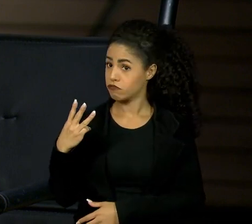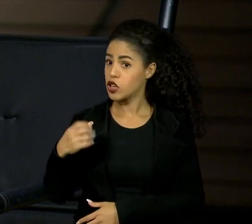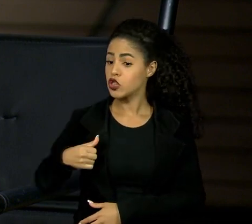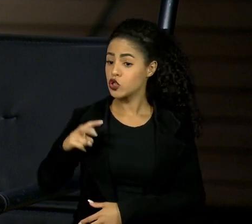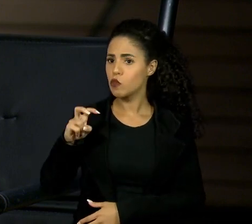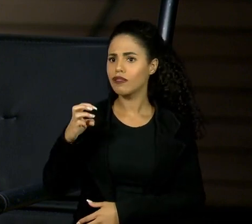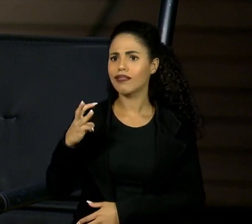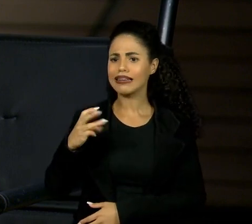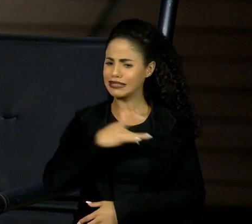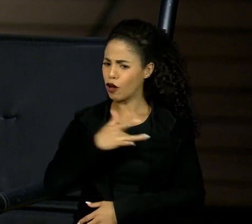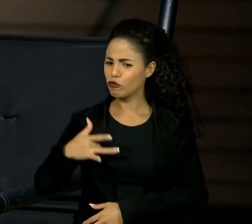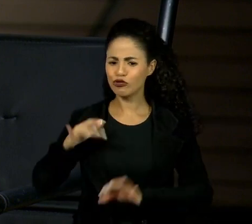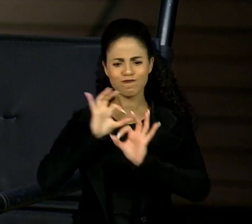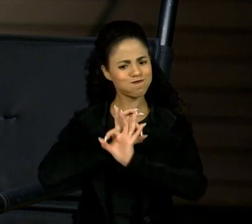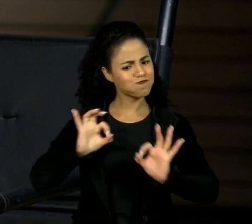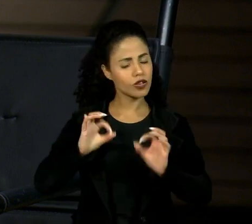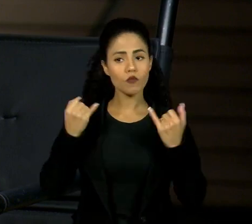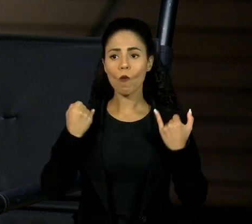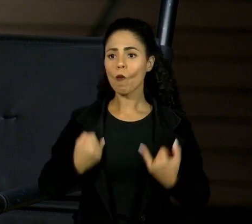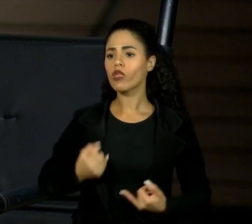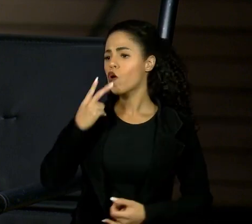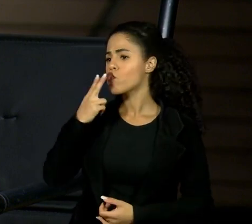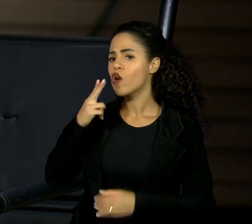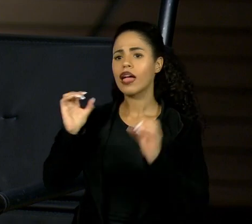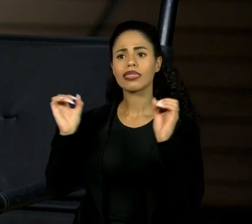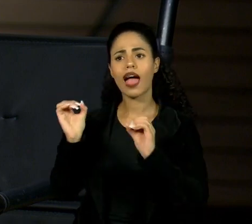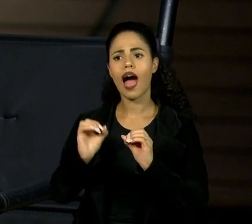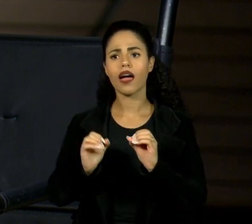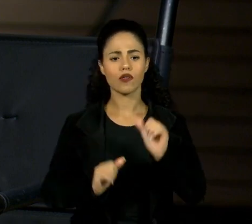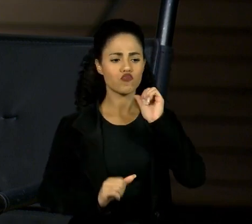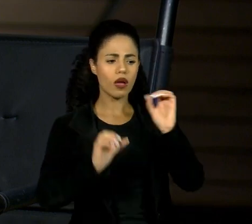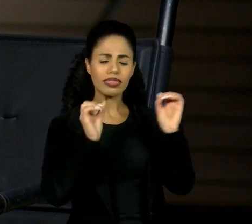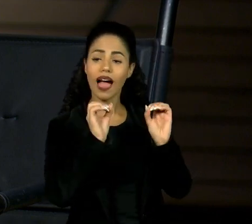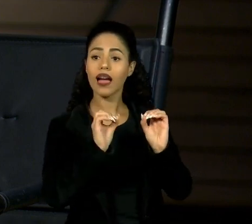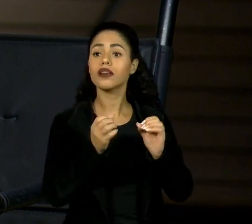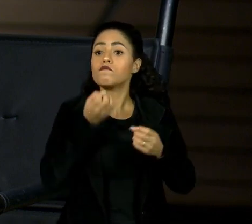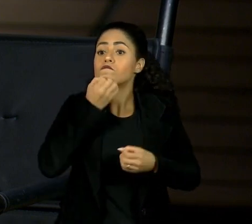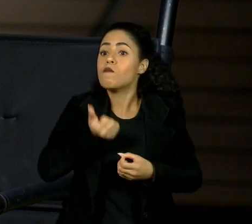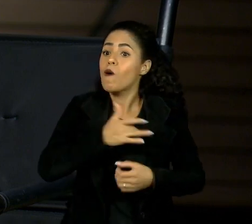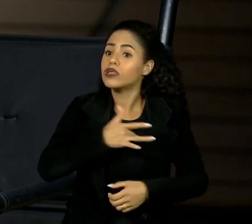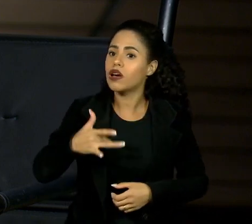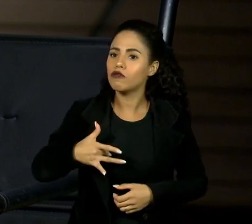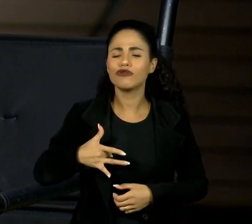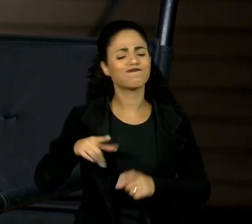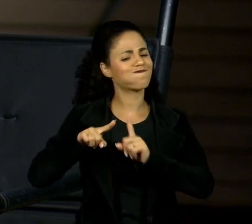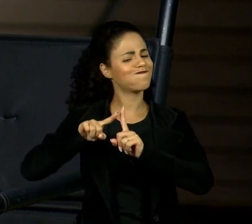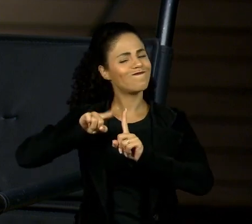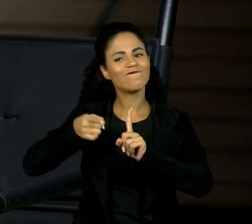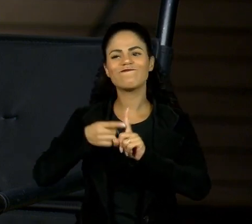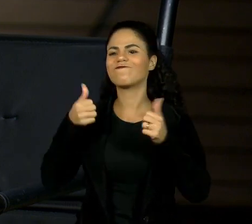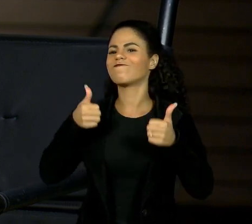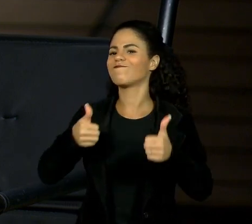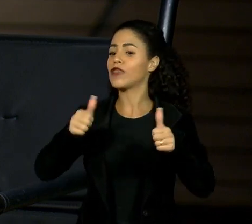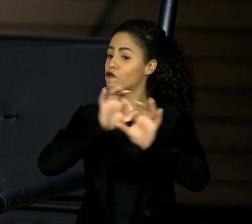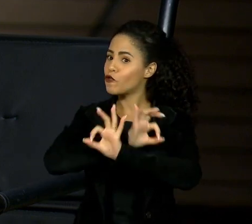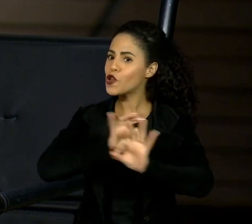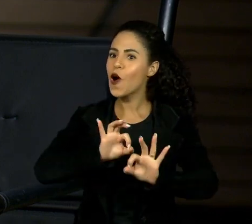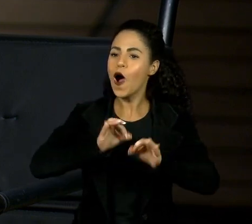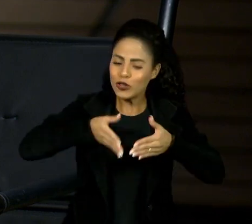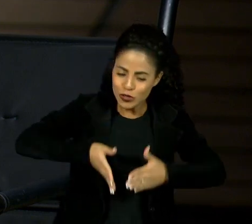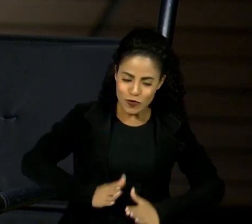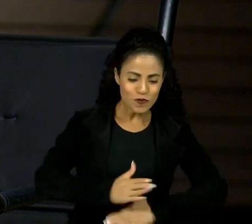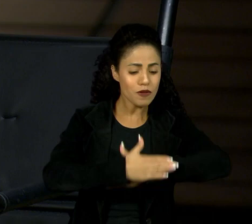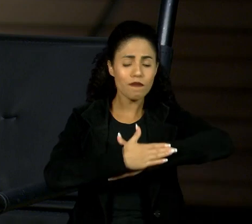saúde plena, magra, não era tabagista, não era sedentária, assim, toda a saúde bem avaliada, a gestação foi super legal, o bebê nasceu a